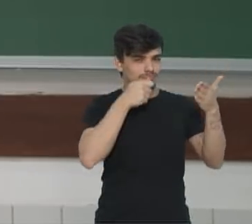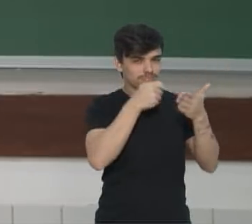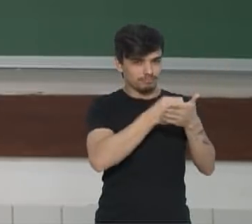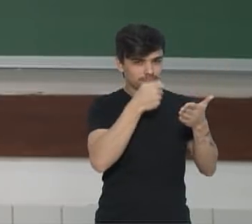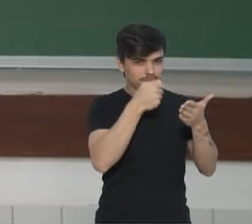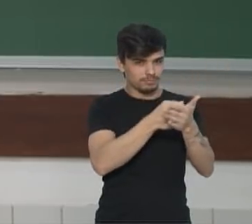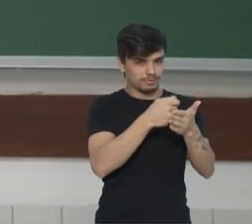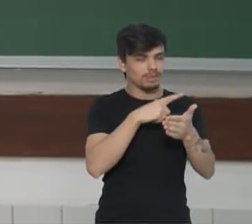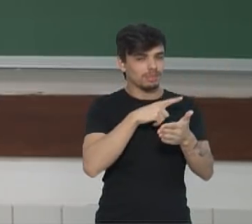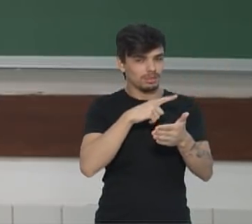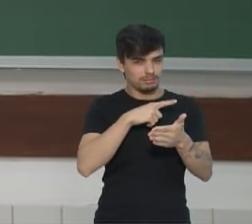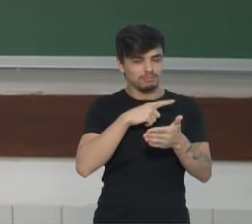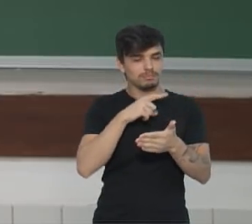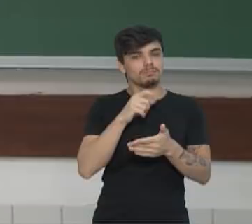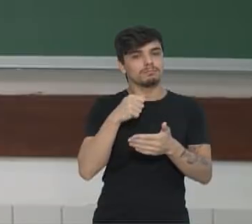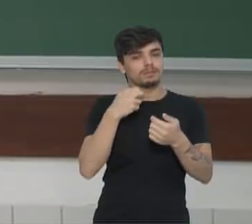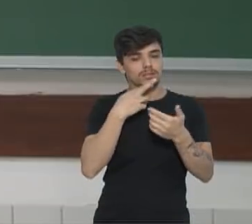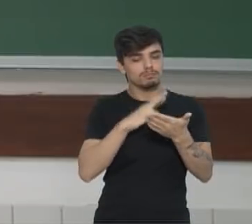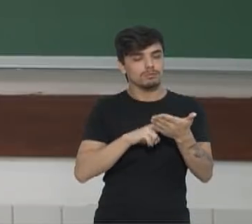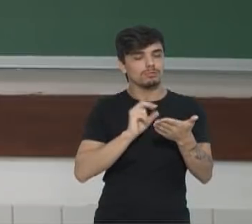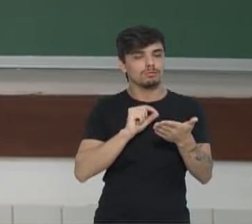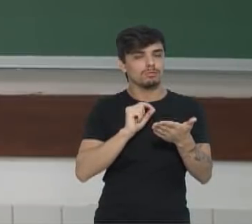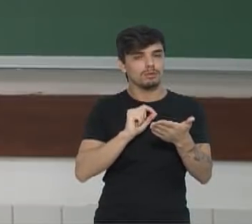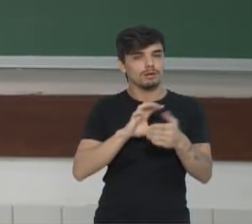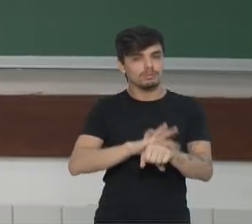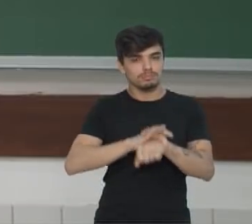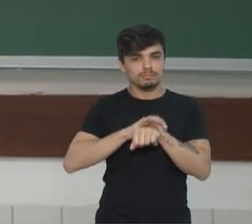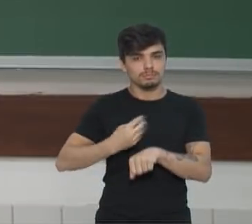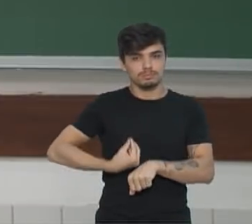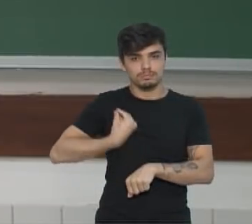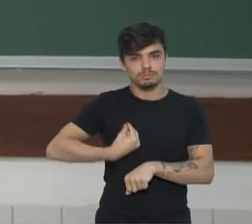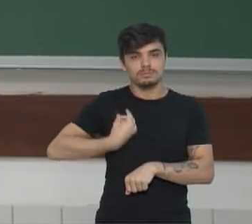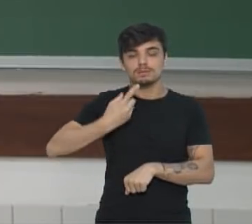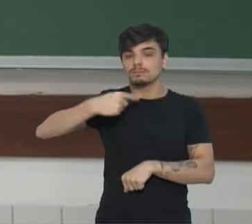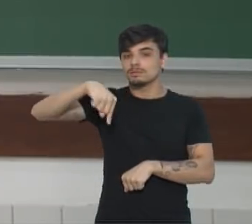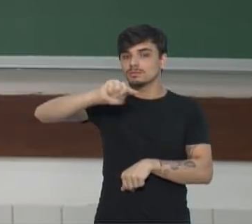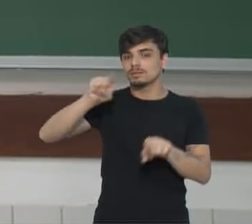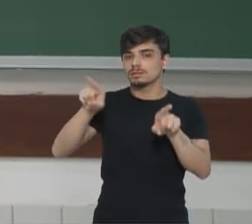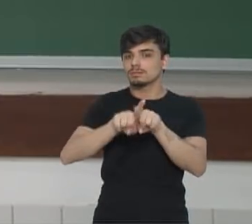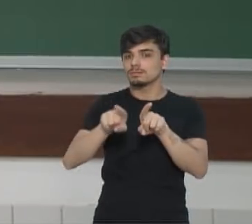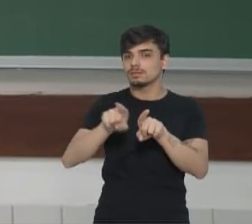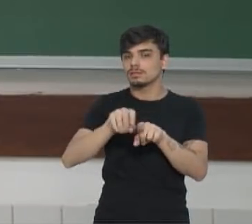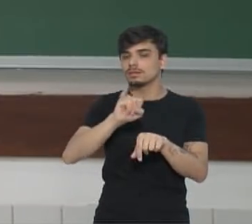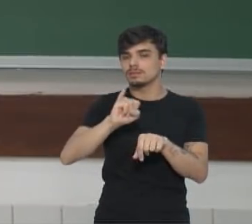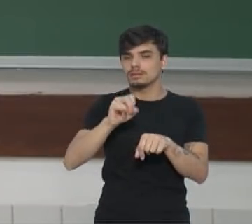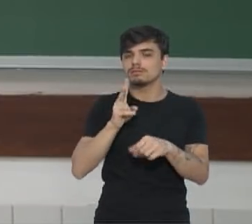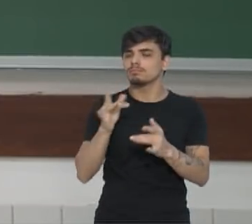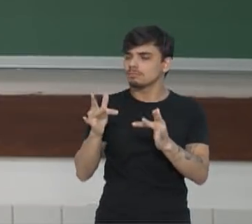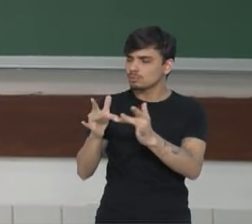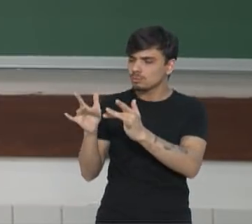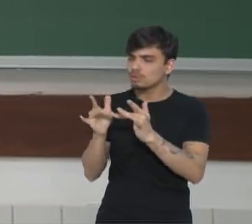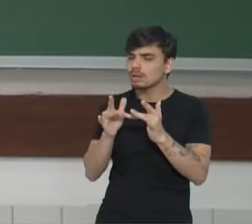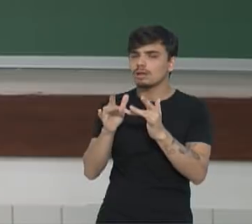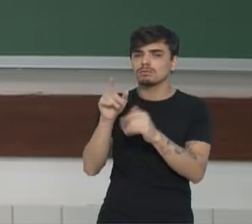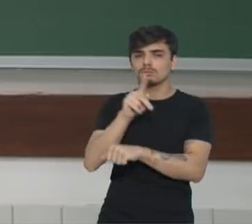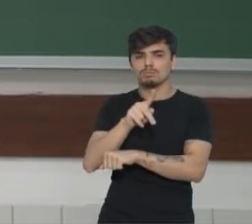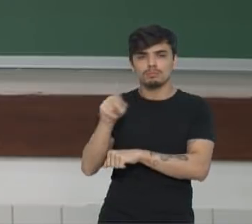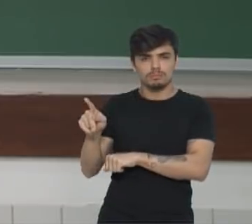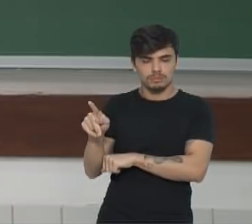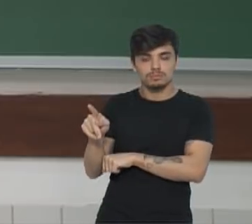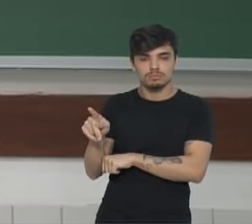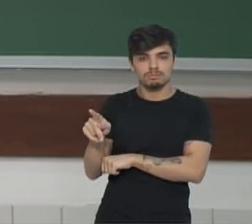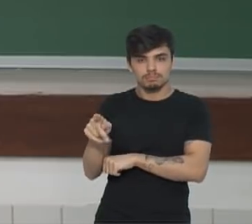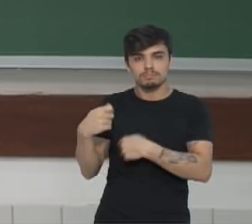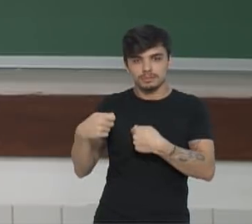link número 1, a atividade obrigatória que conta como presença para vocês nessa aula e sempre manterem o contato com o professor de